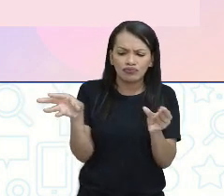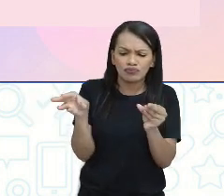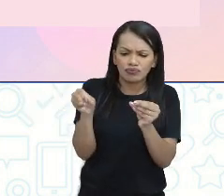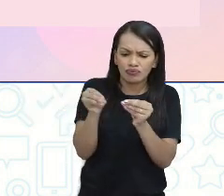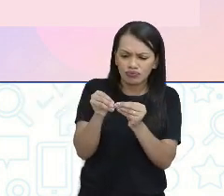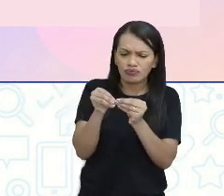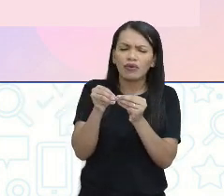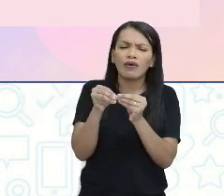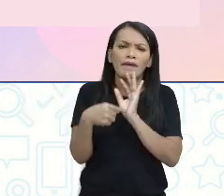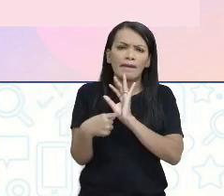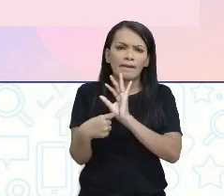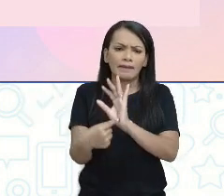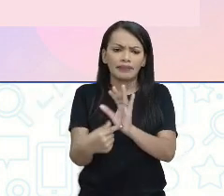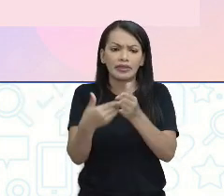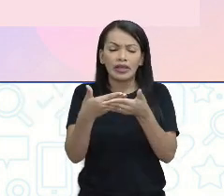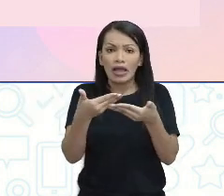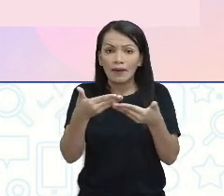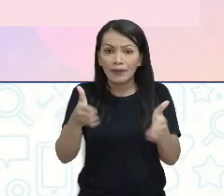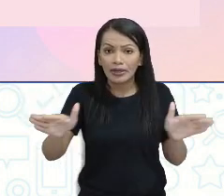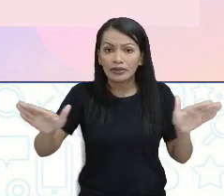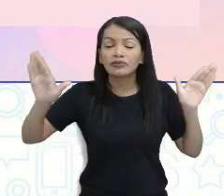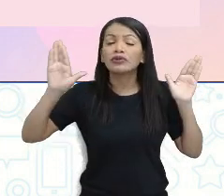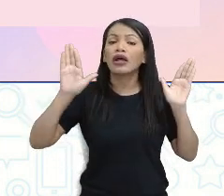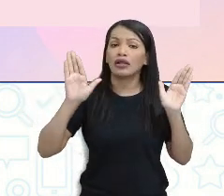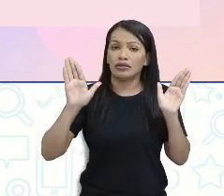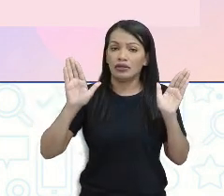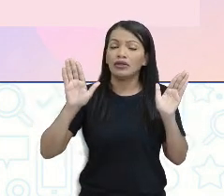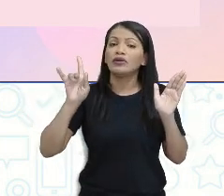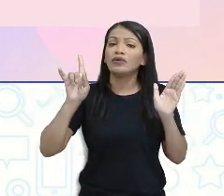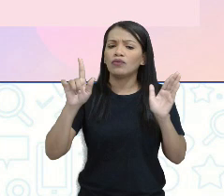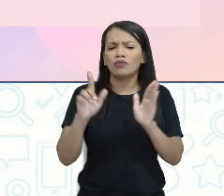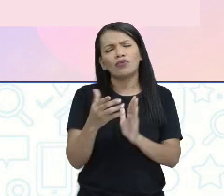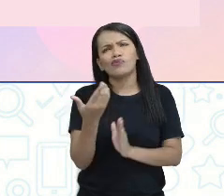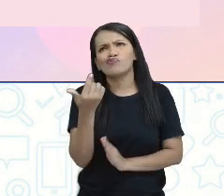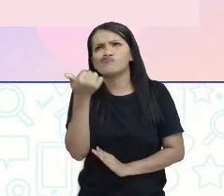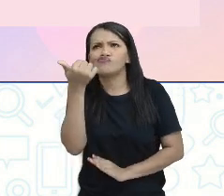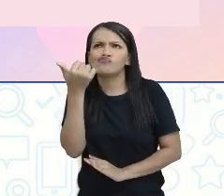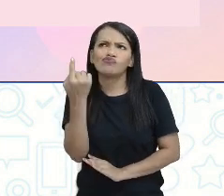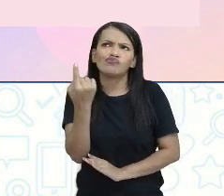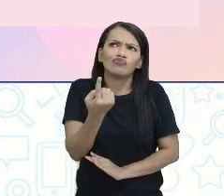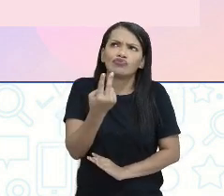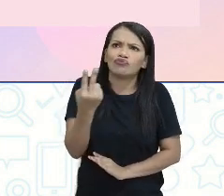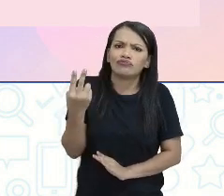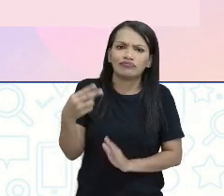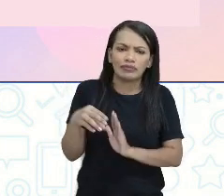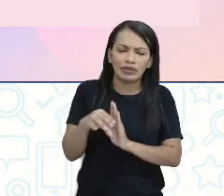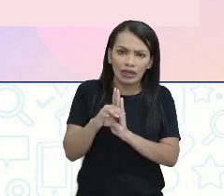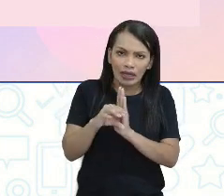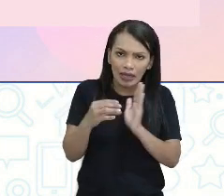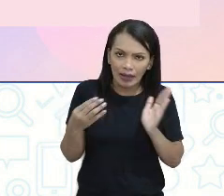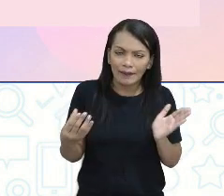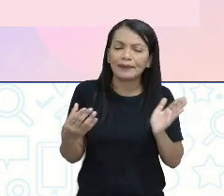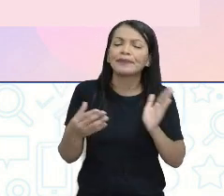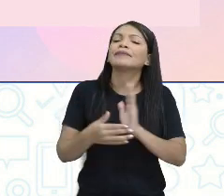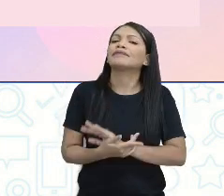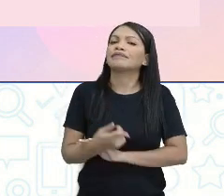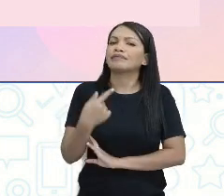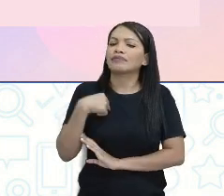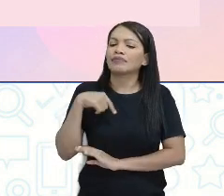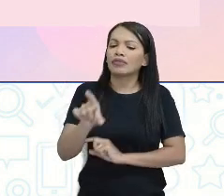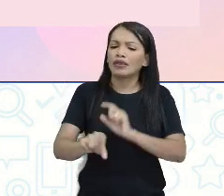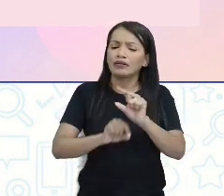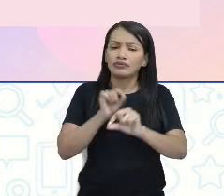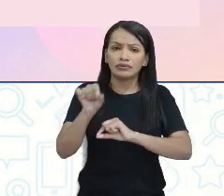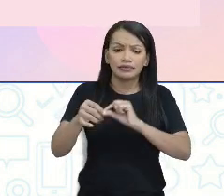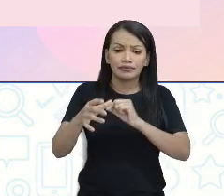em destaque na abertura de um capítulo. Funciona como um resumo do que vai se ler em seguida. A epígrafe a gente escolhe,